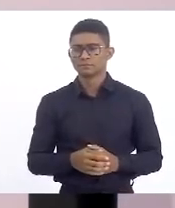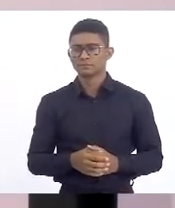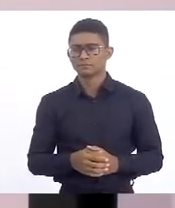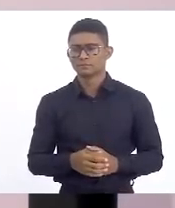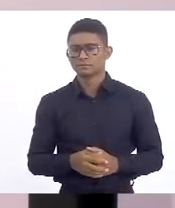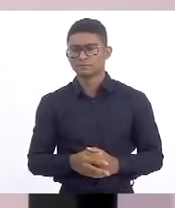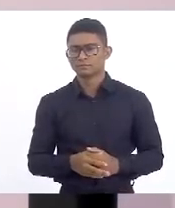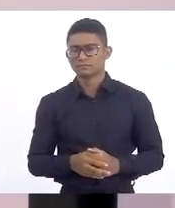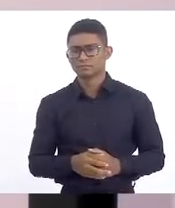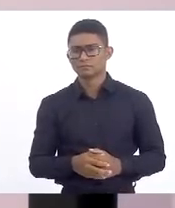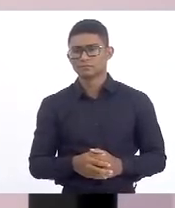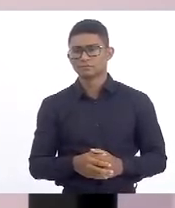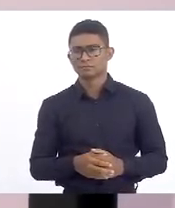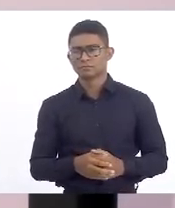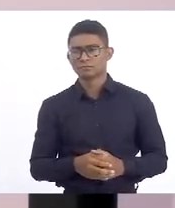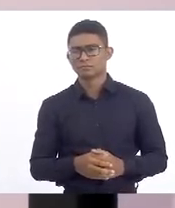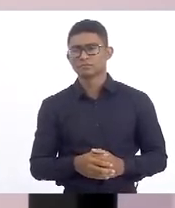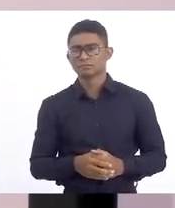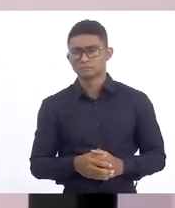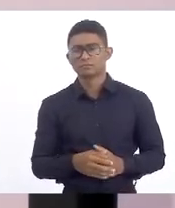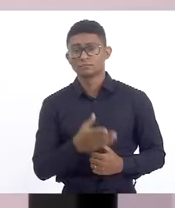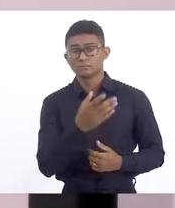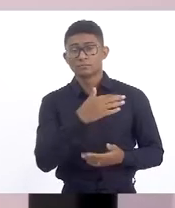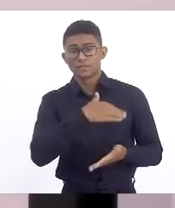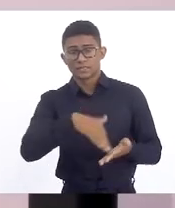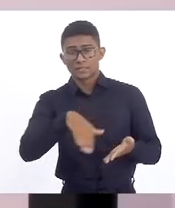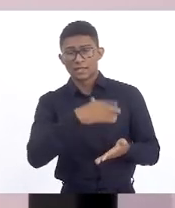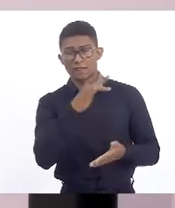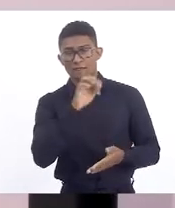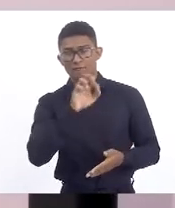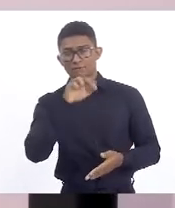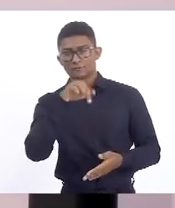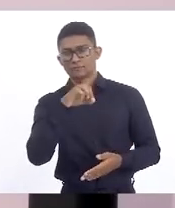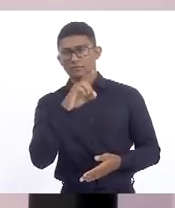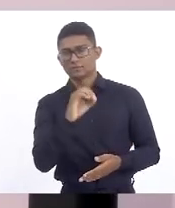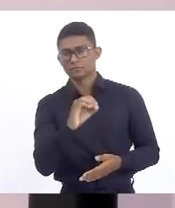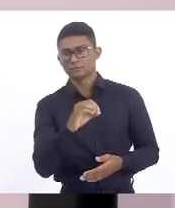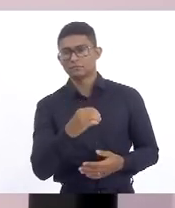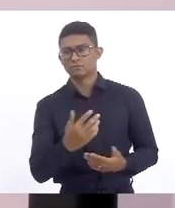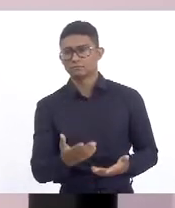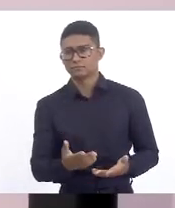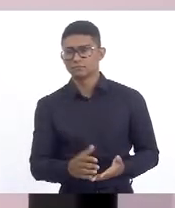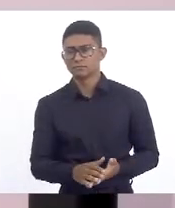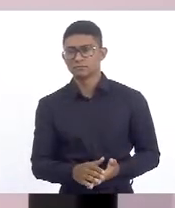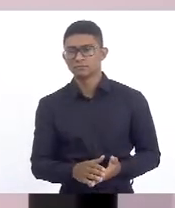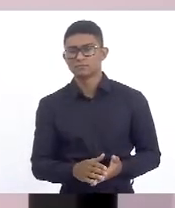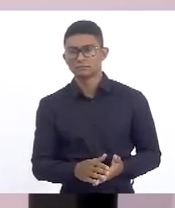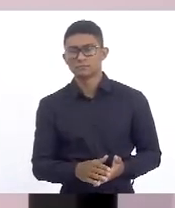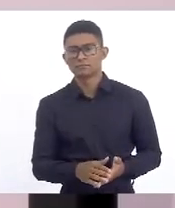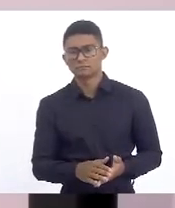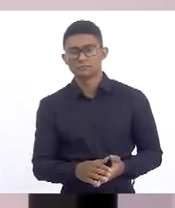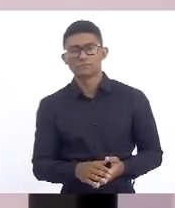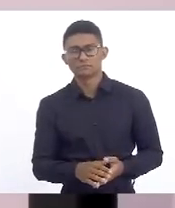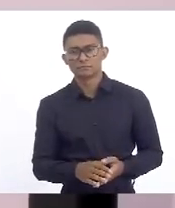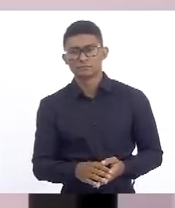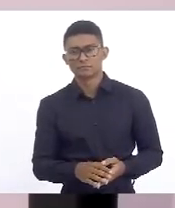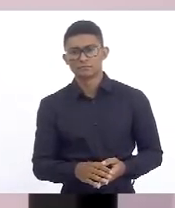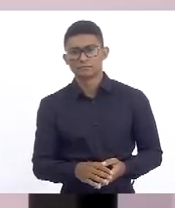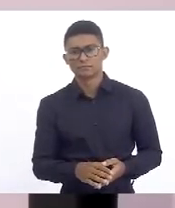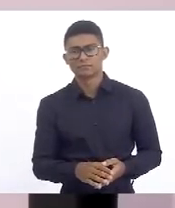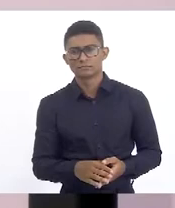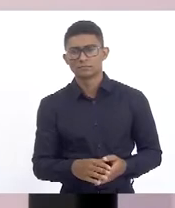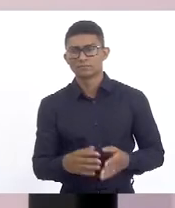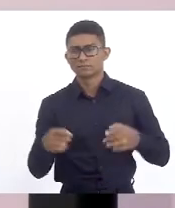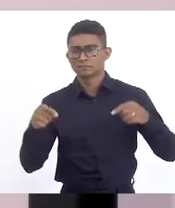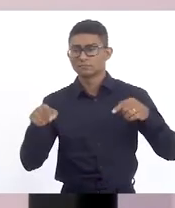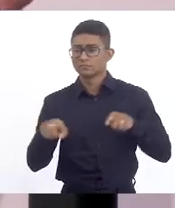Público, secretário Fernando Cid, da município de Nova Iguaçu, superintendente José Arnaldo, meio ambiente de Nova Iguaçu também, meus colegas